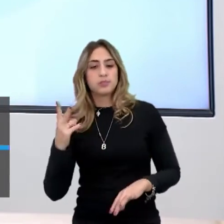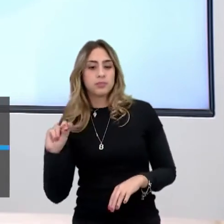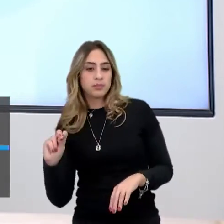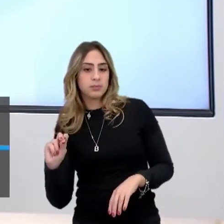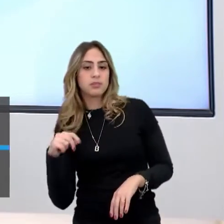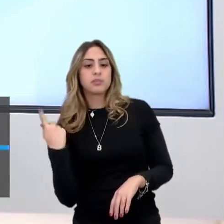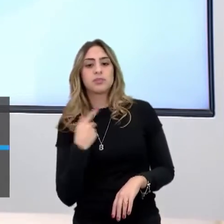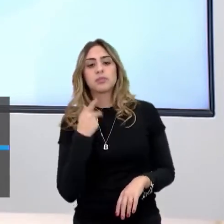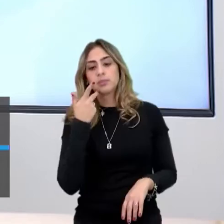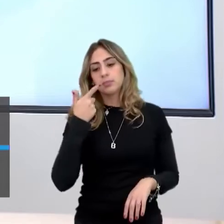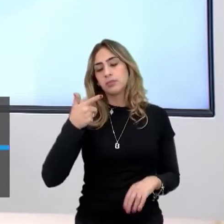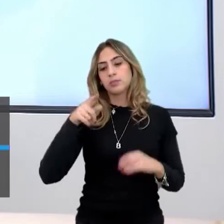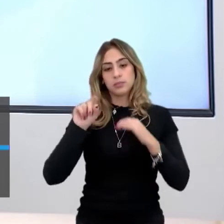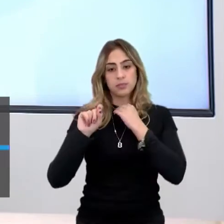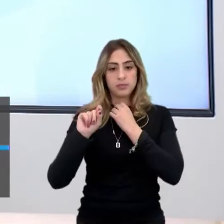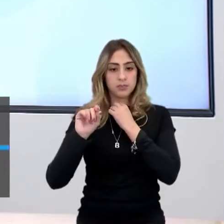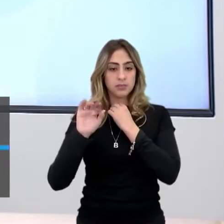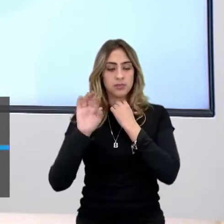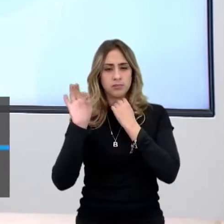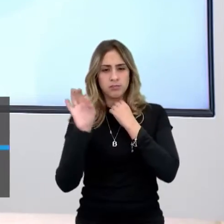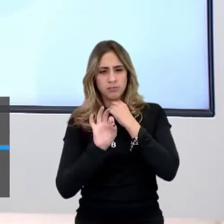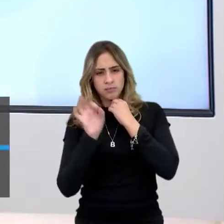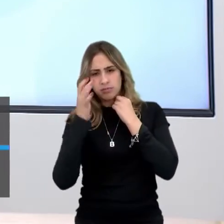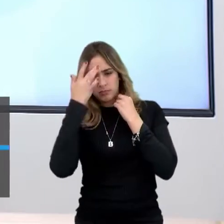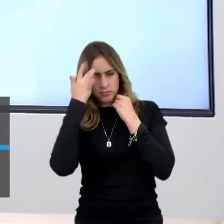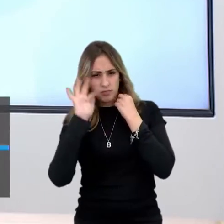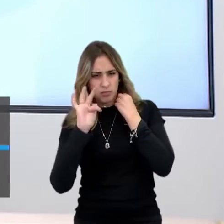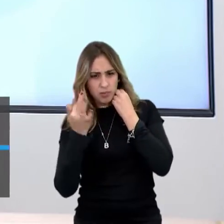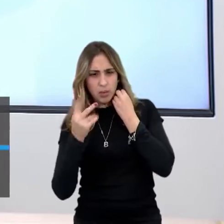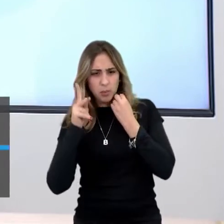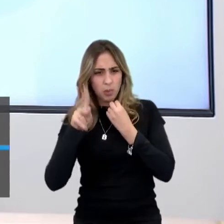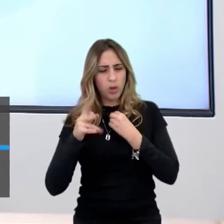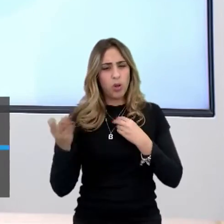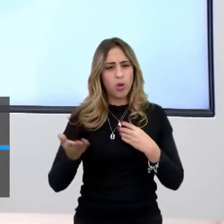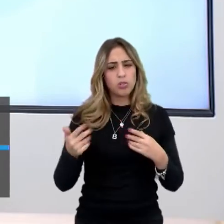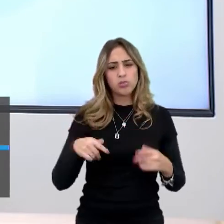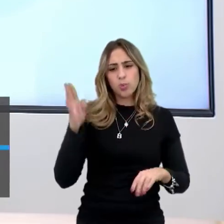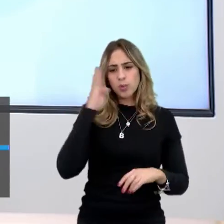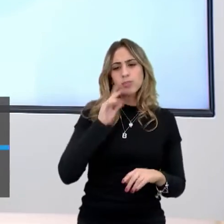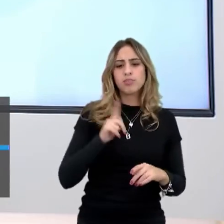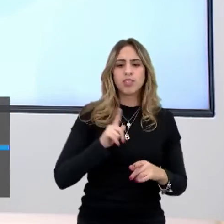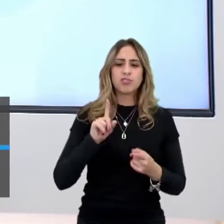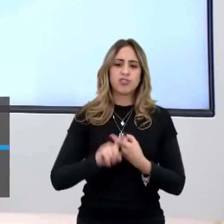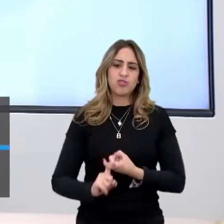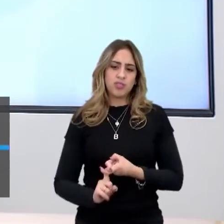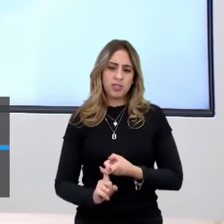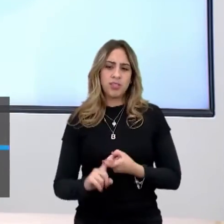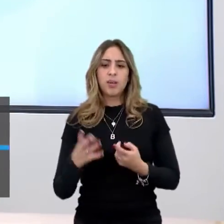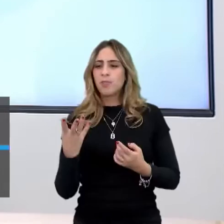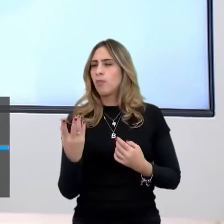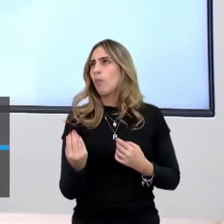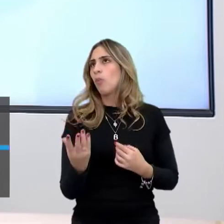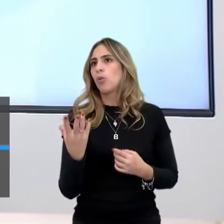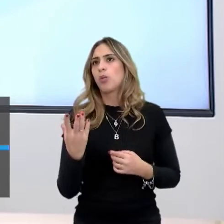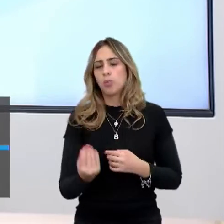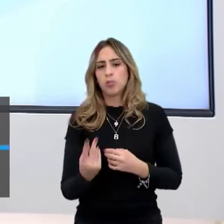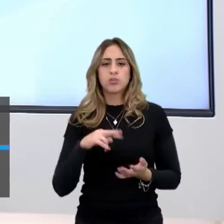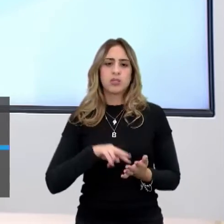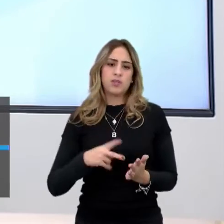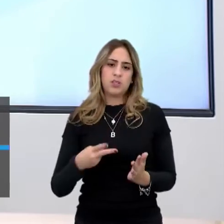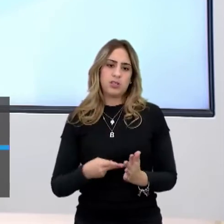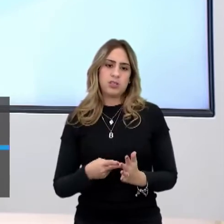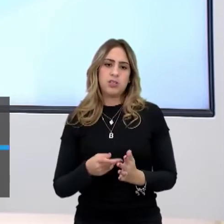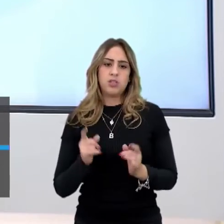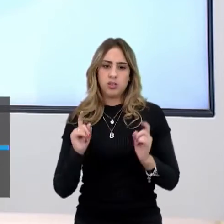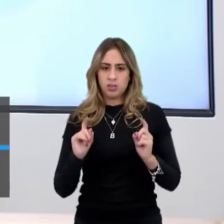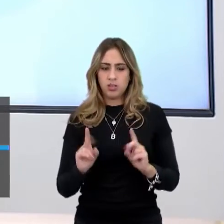falando que 70% das famílias, da população hoje aqui do Brasil está endividada. É muito significativo,